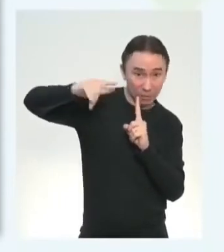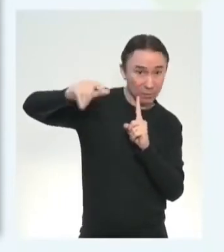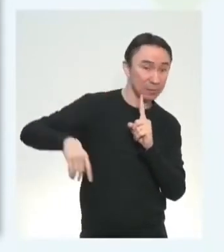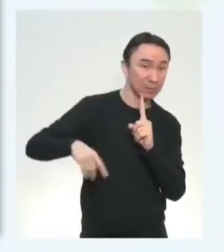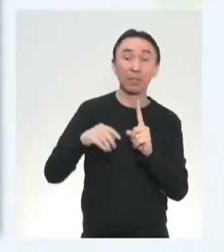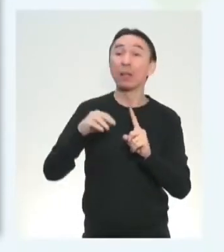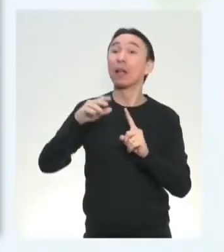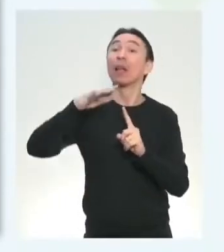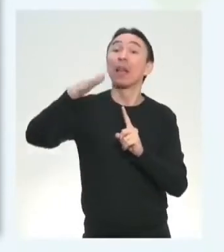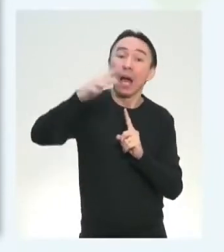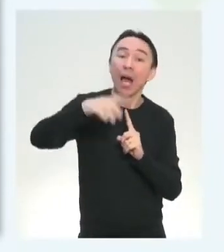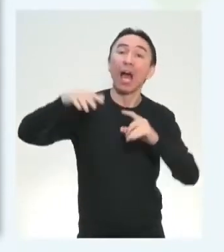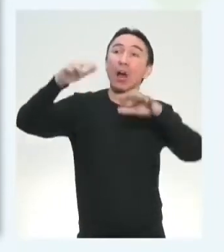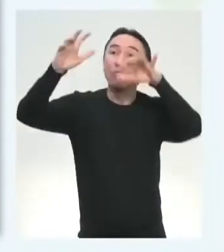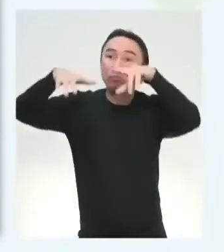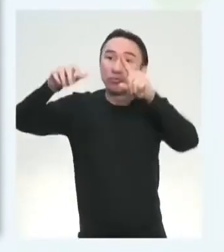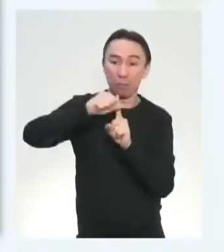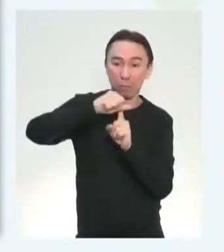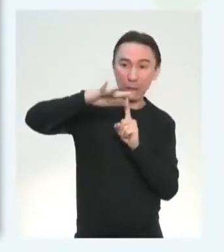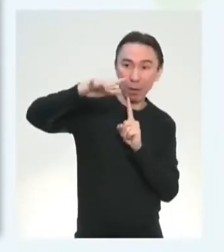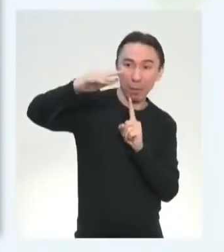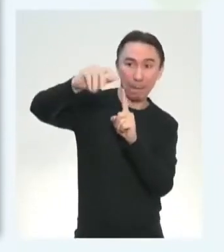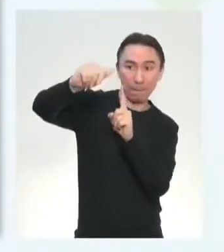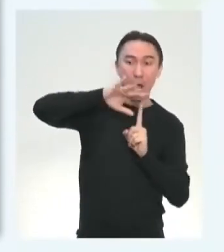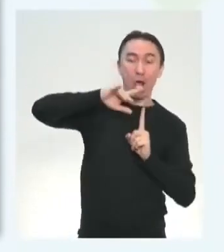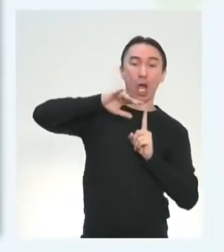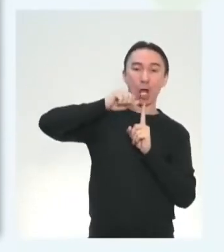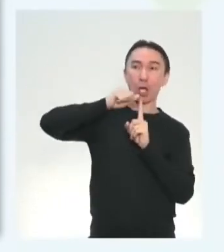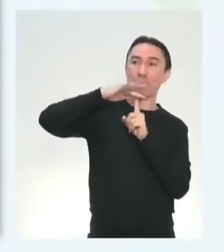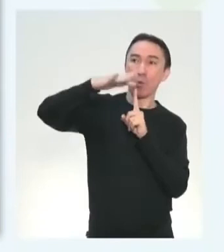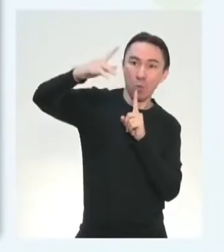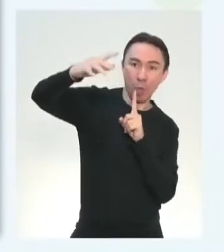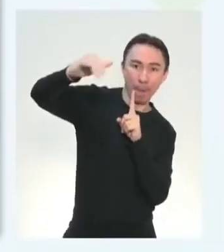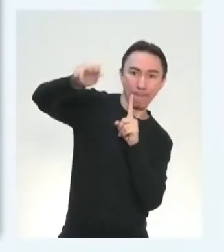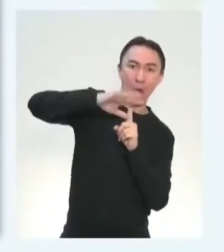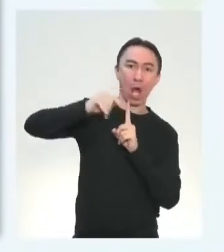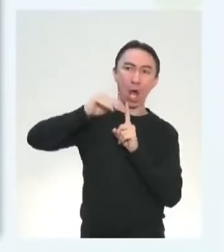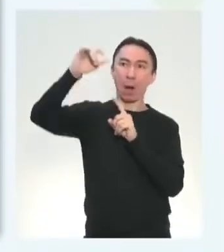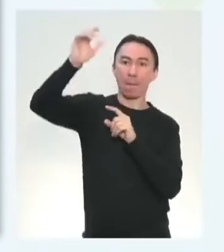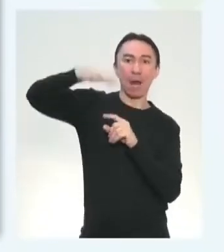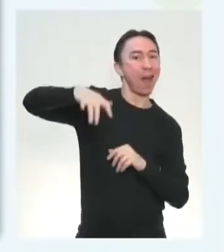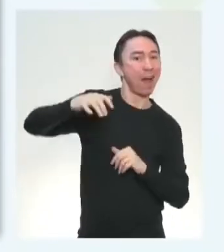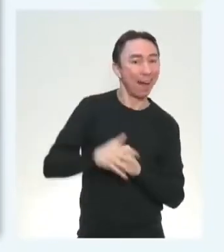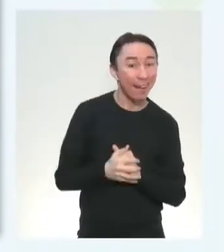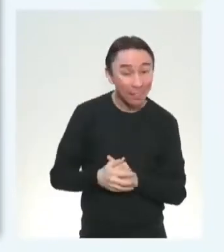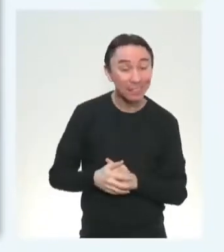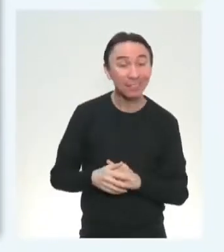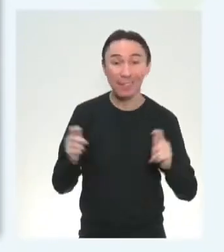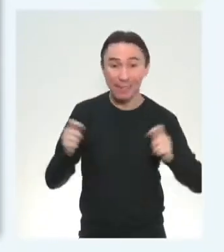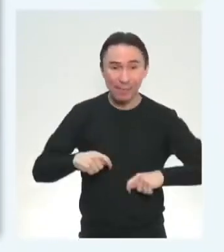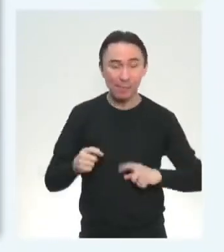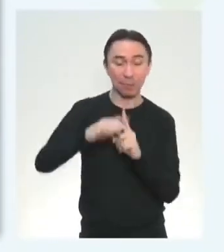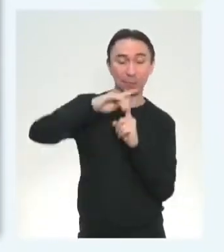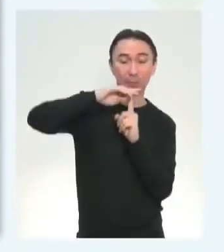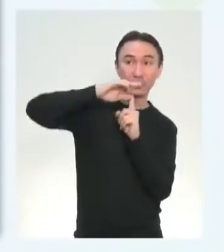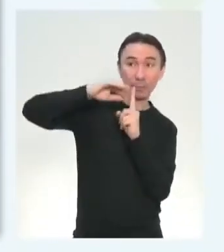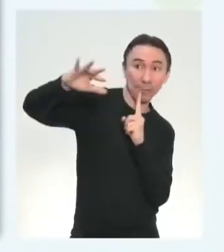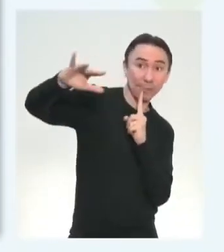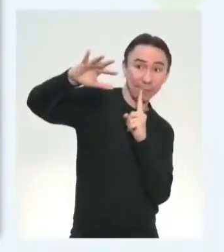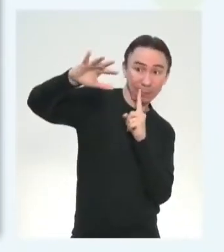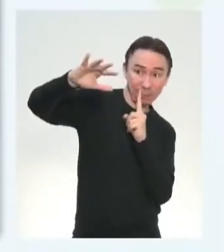pelas partículas de chuva na atmosfera. A relação entre a intensidade do sinal enviado e recebido,